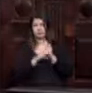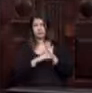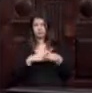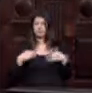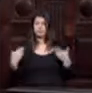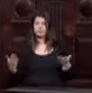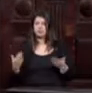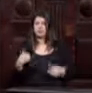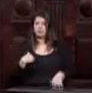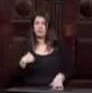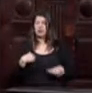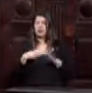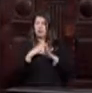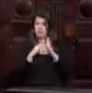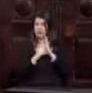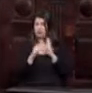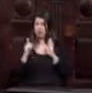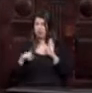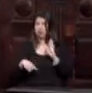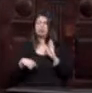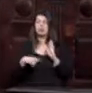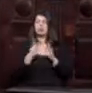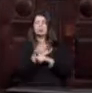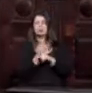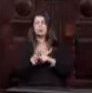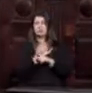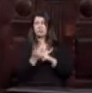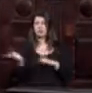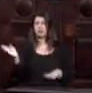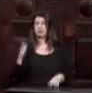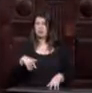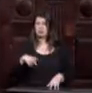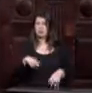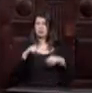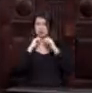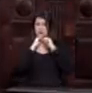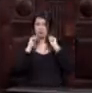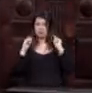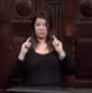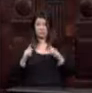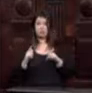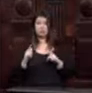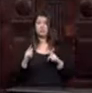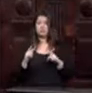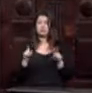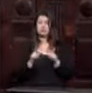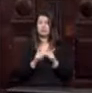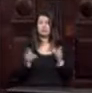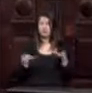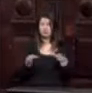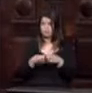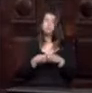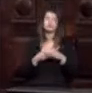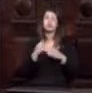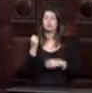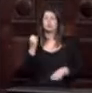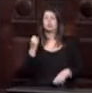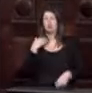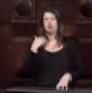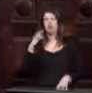Então, essa emenda é a emenda que busca trazer para essa Casa Legislativa e para o conjunto dos poderes